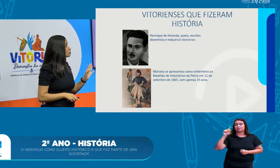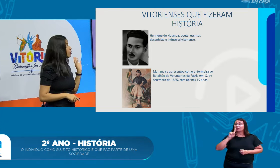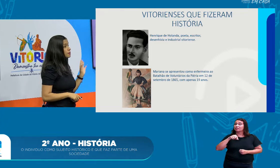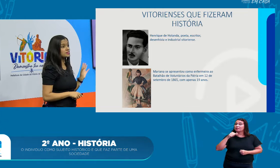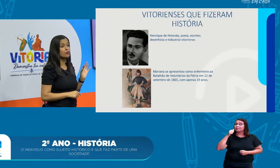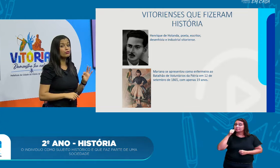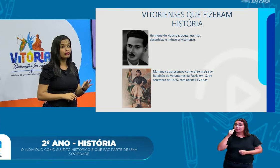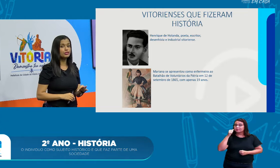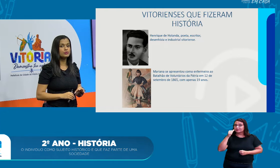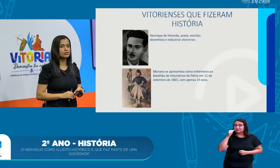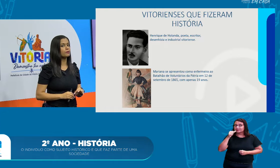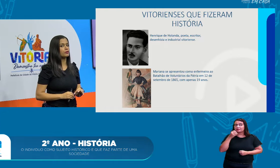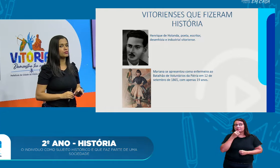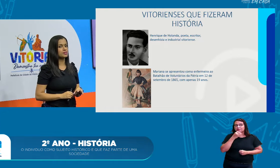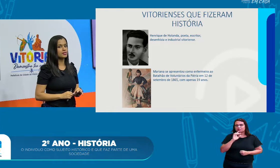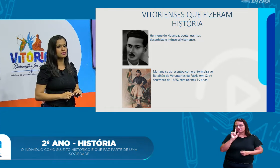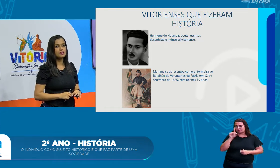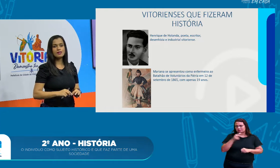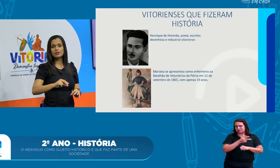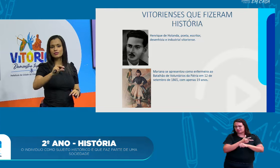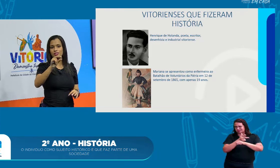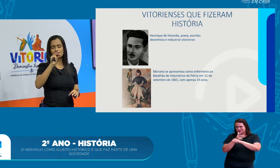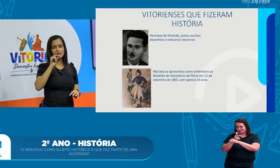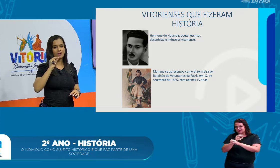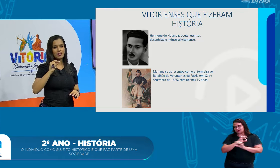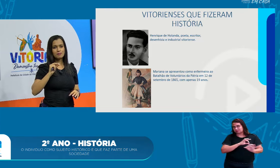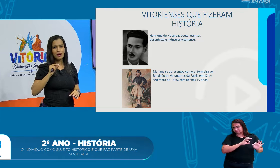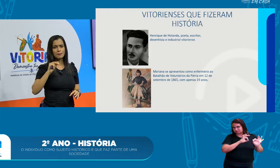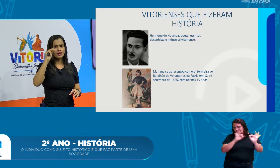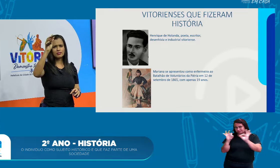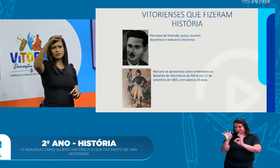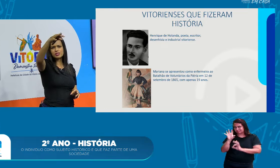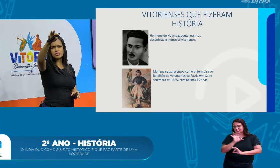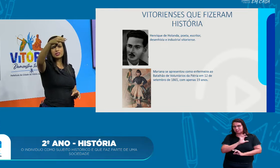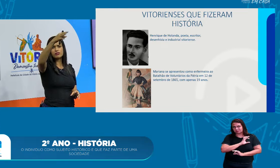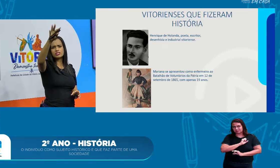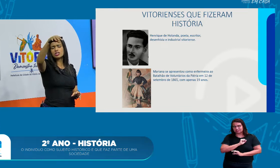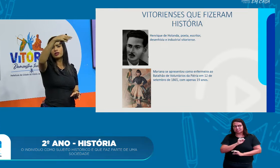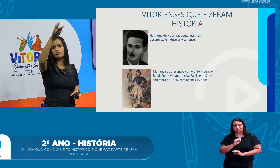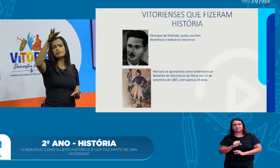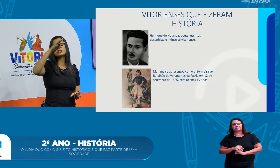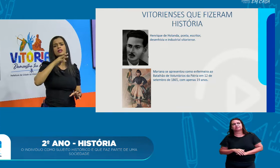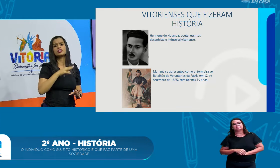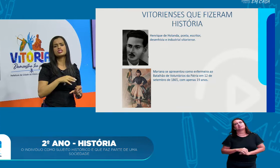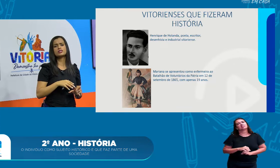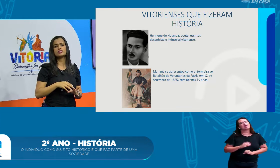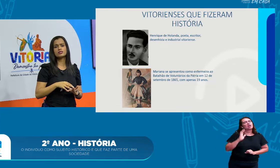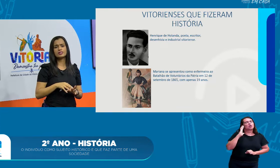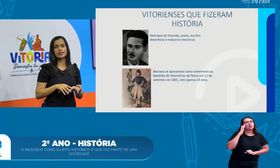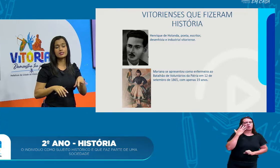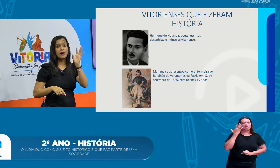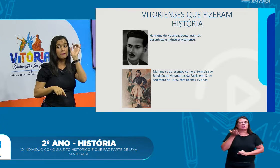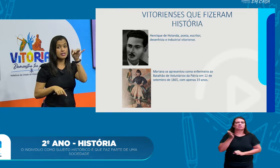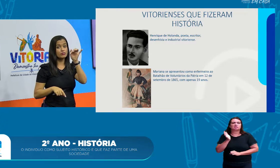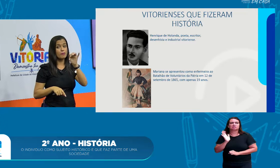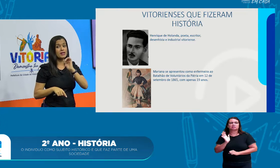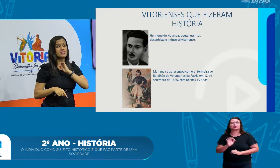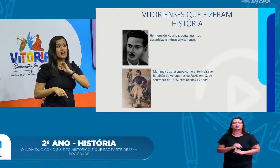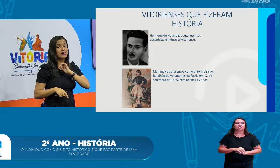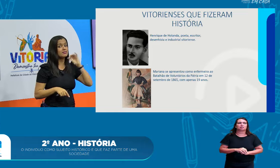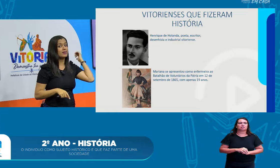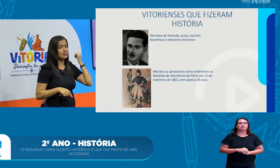pouco a gente vai passar um videozinho para vocês que vocês vão amar. Tenho certeza que vocês já tenham visto aí nas redes sociais, mas